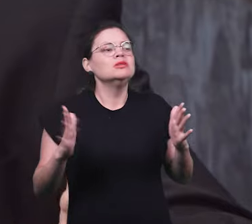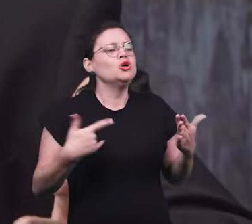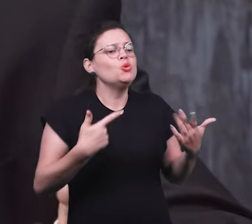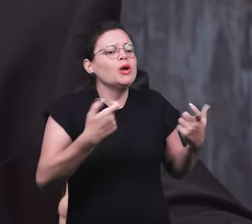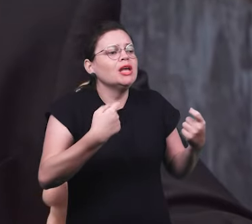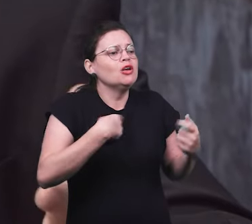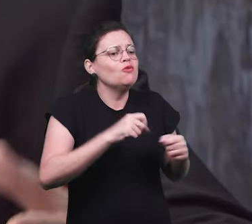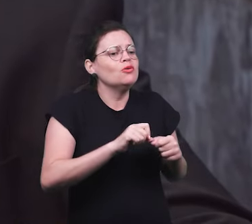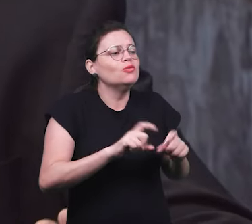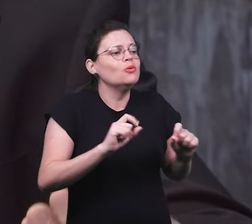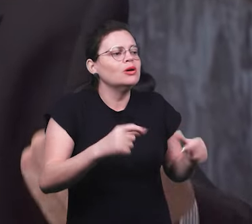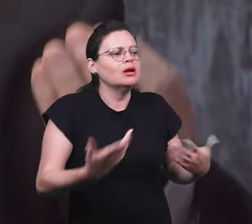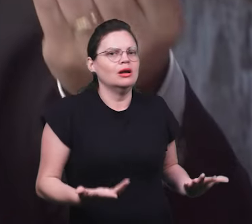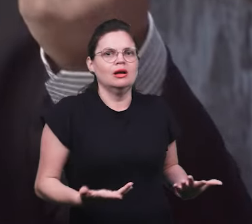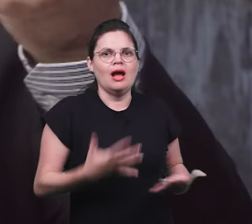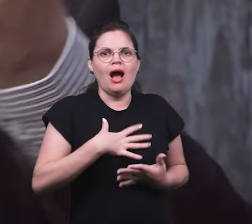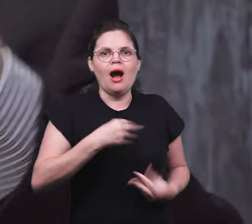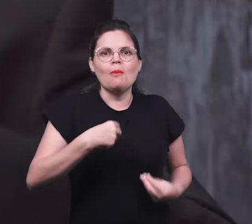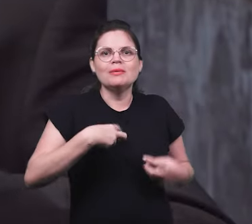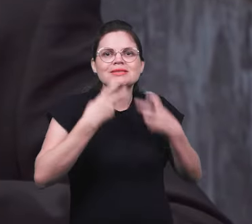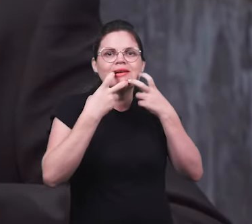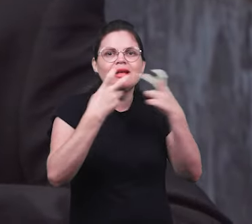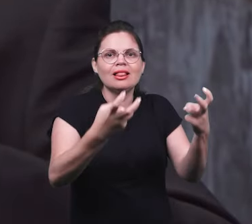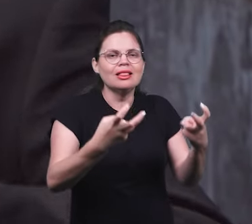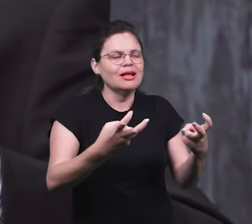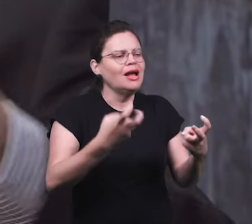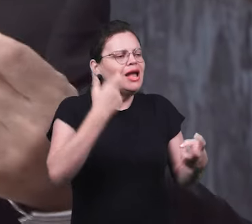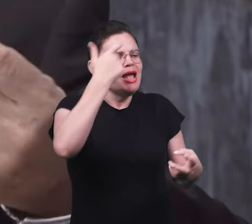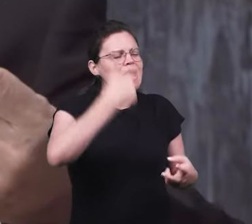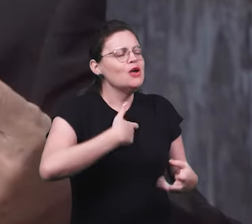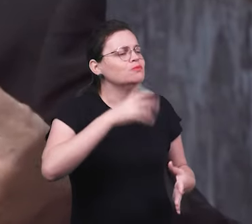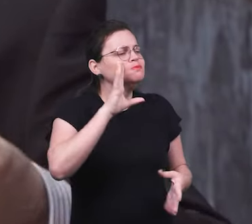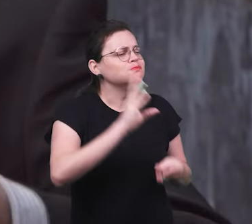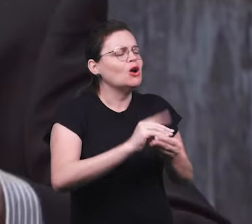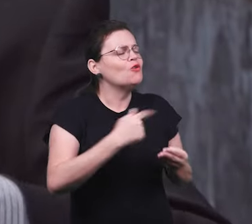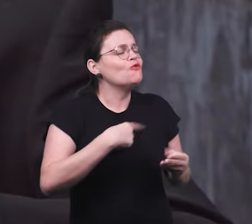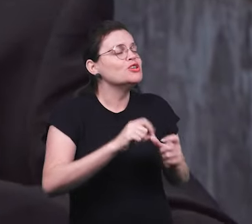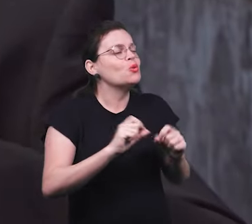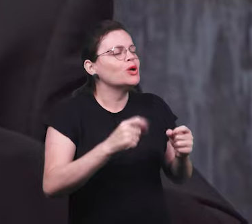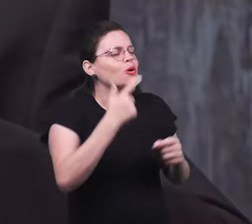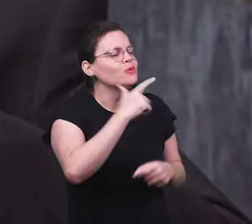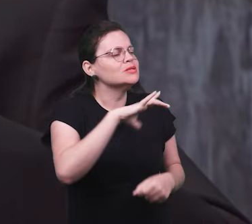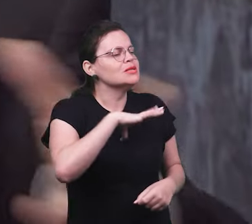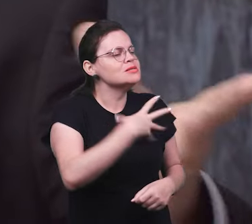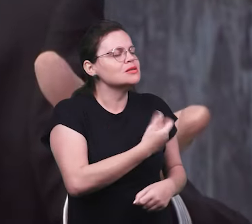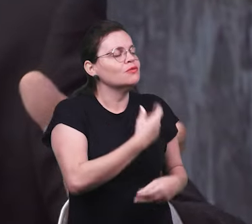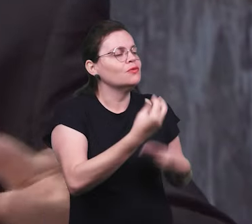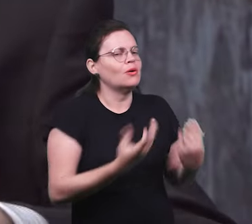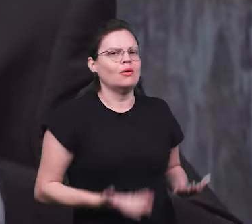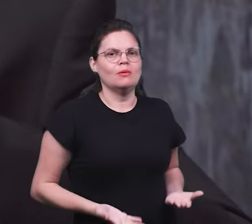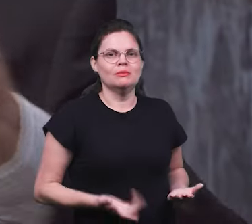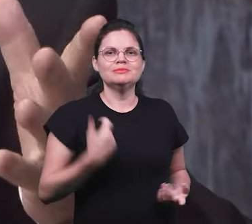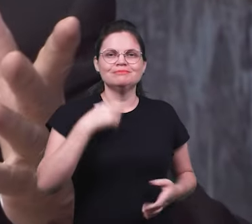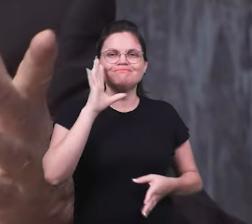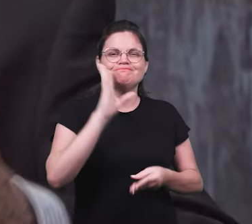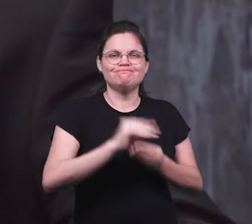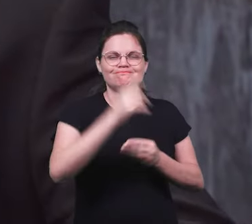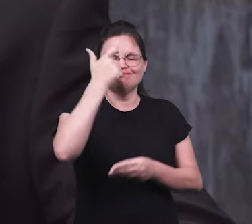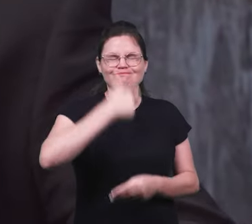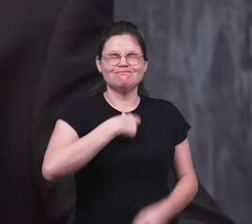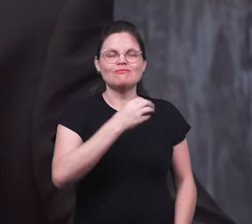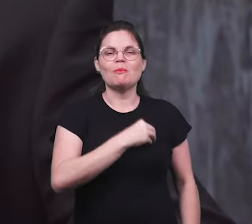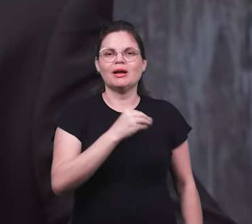salvar? Então, brotou o entendimento, né, da perdição eterna e da vida